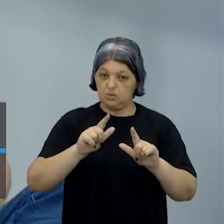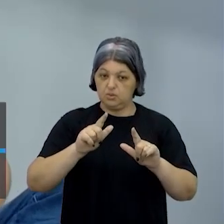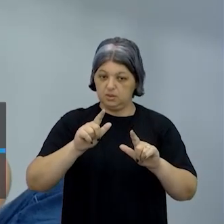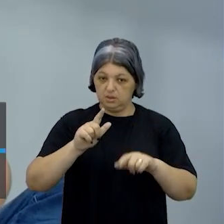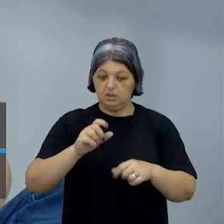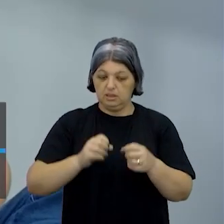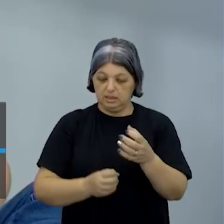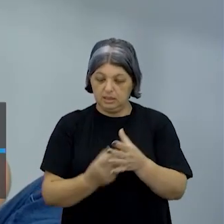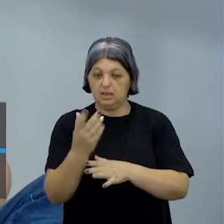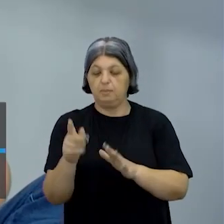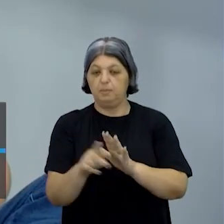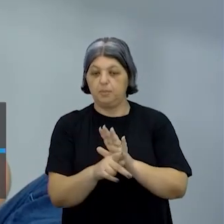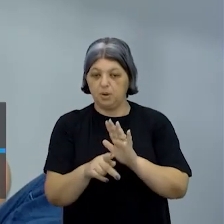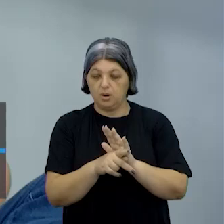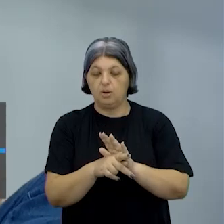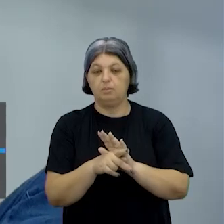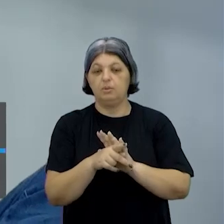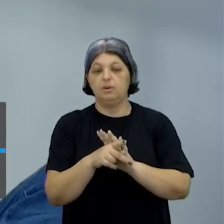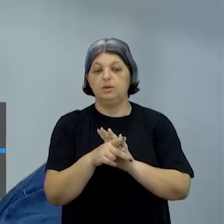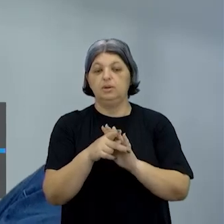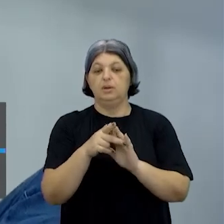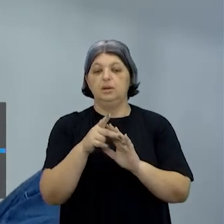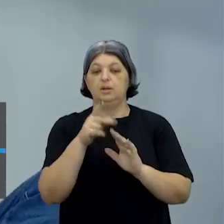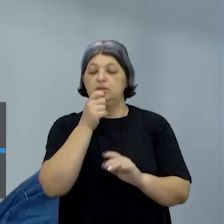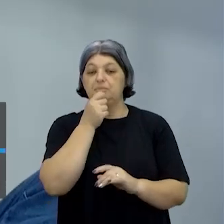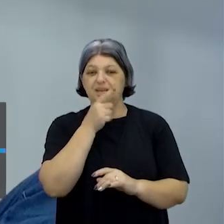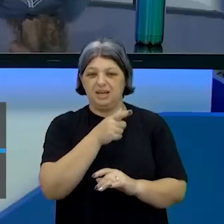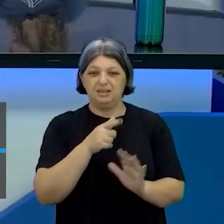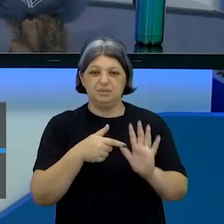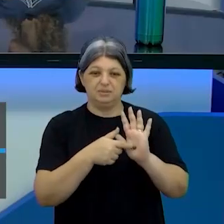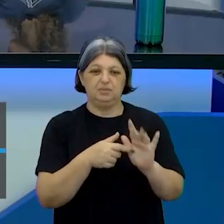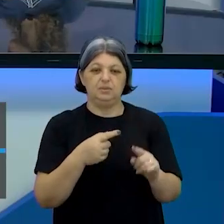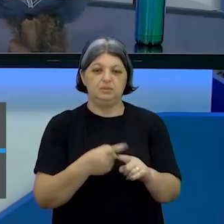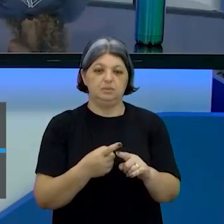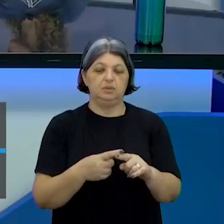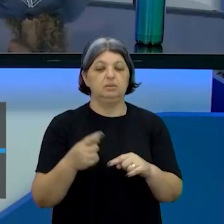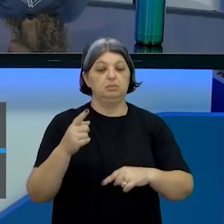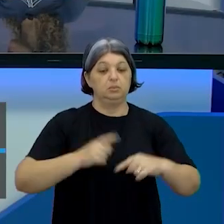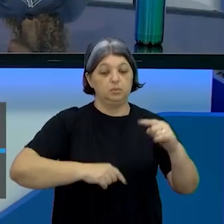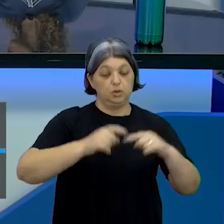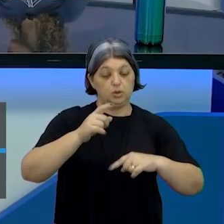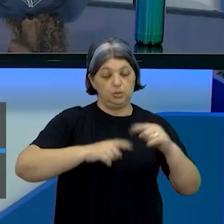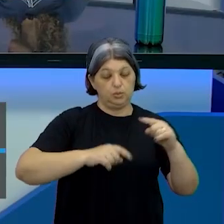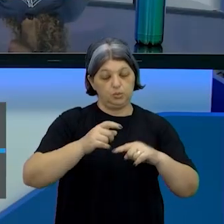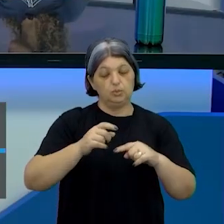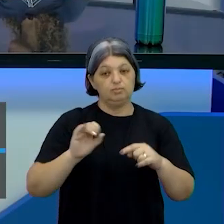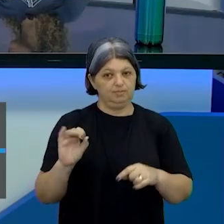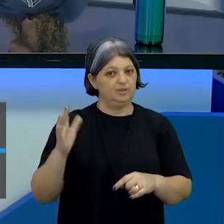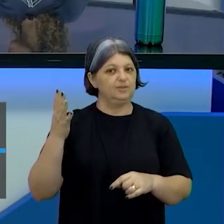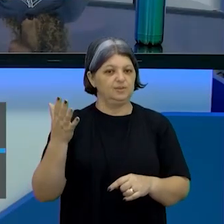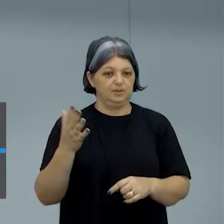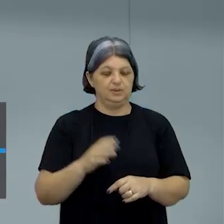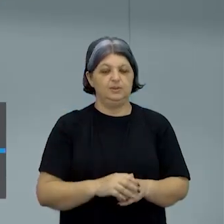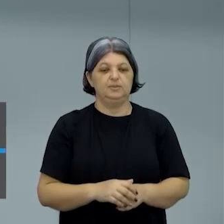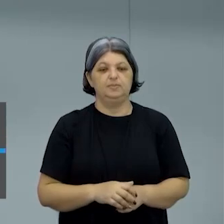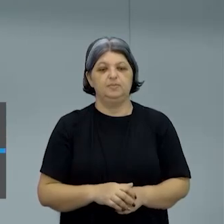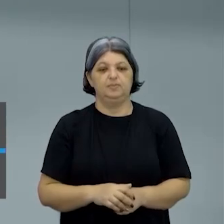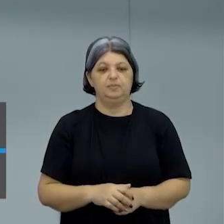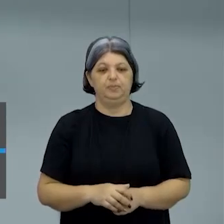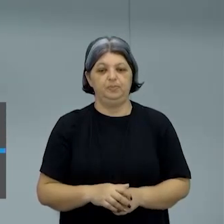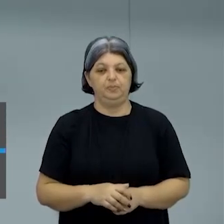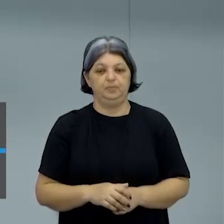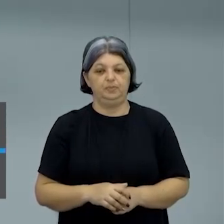porque qualquer mercado, qualquer situação onde está todo mundo muito carente, quando você vem com um produto, a coisa acontece. E falando